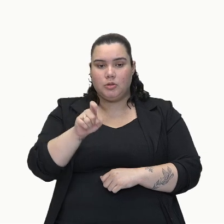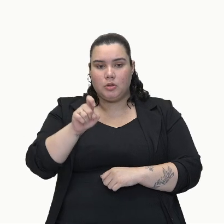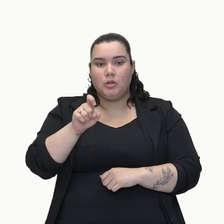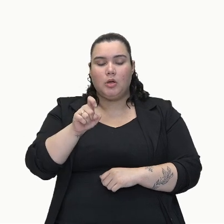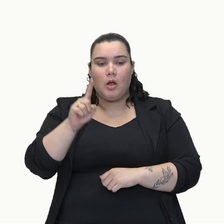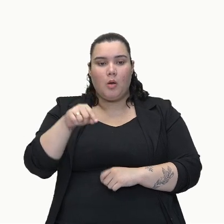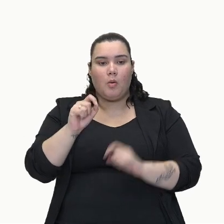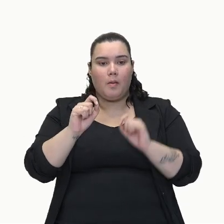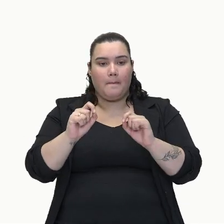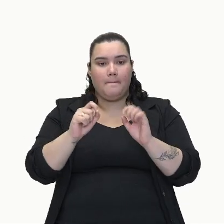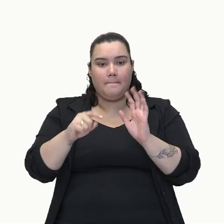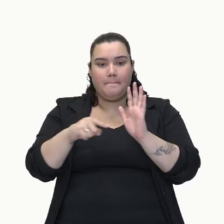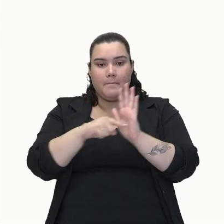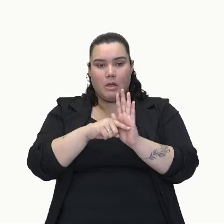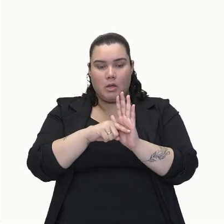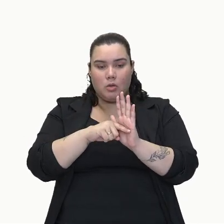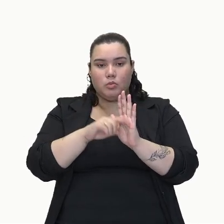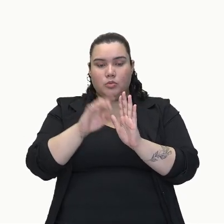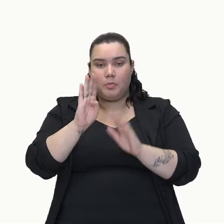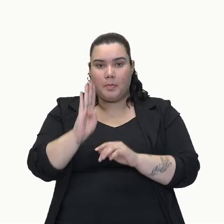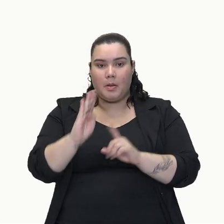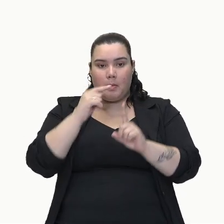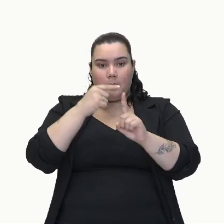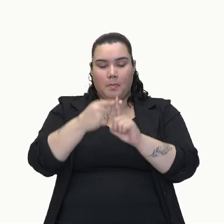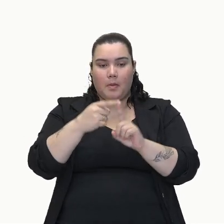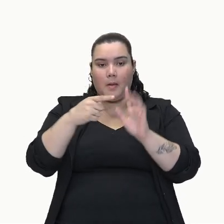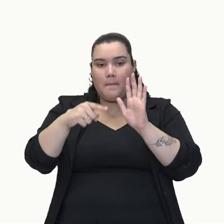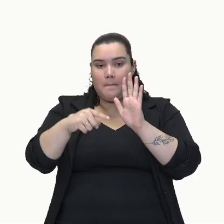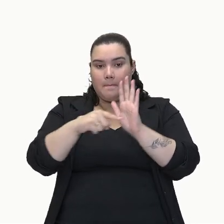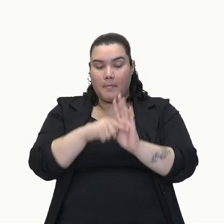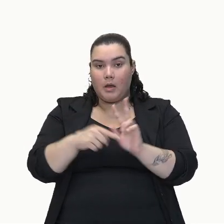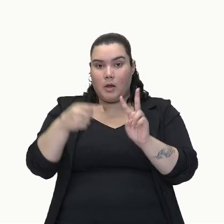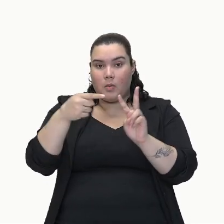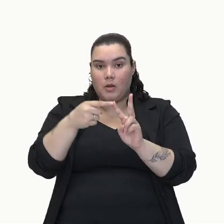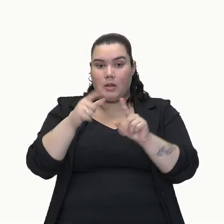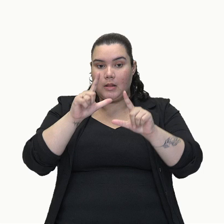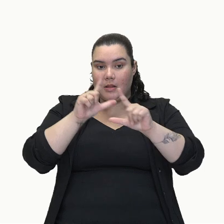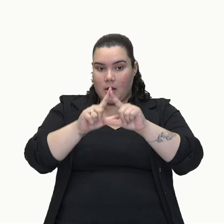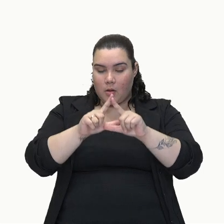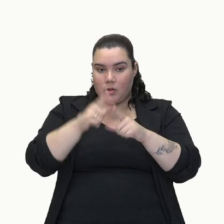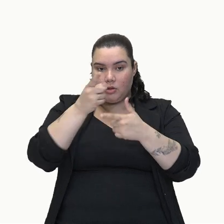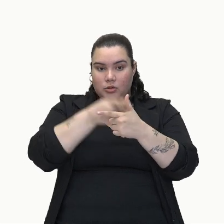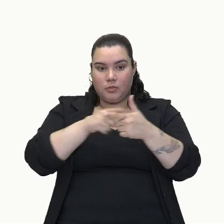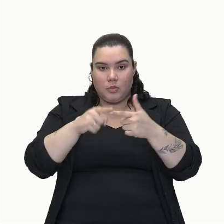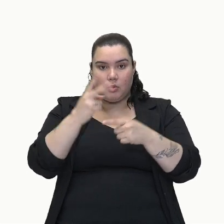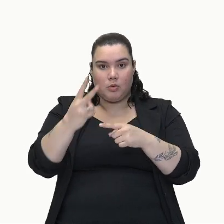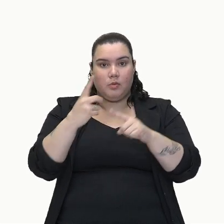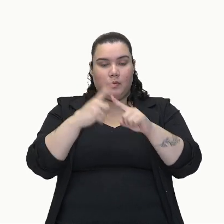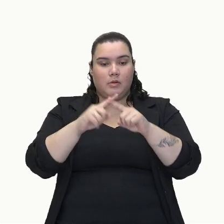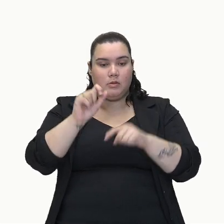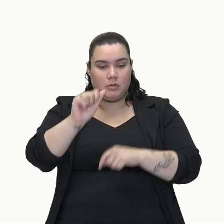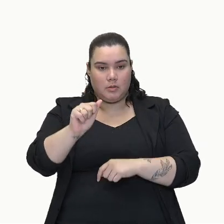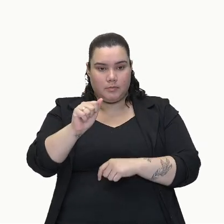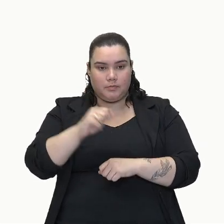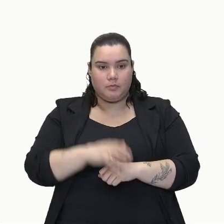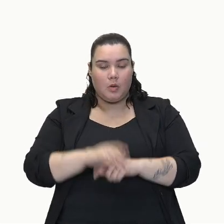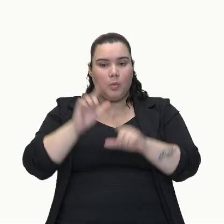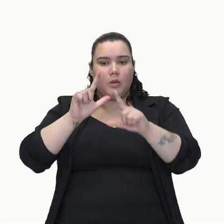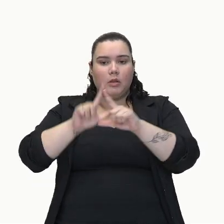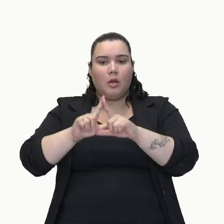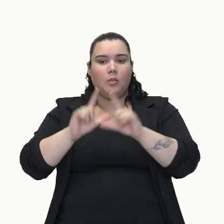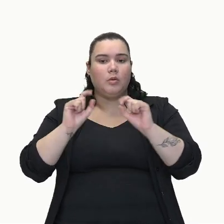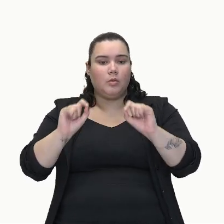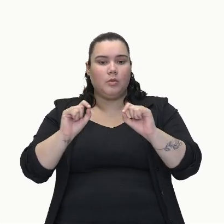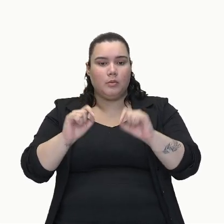b mais ou menos raiz quadrada do delta dividido por 2 vezes a. E o delta é quem?